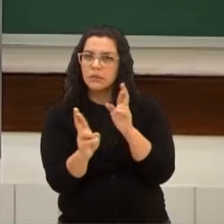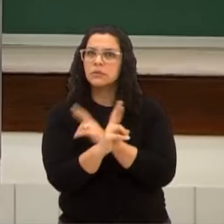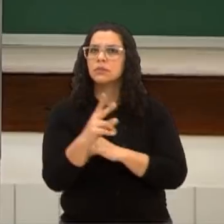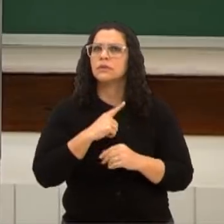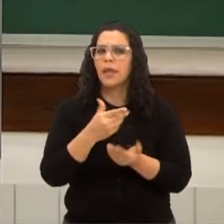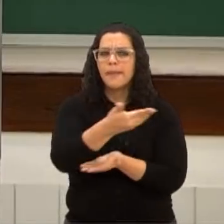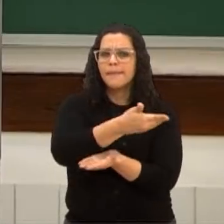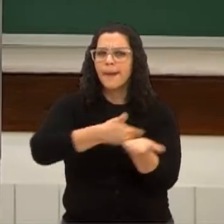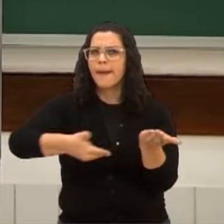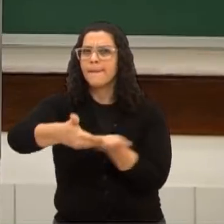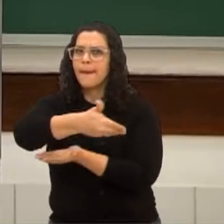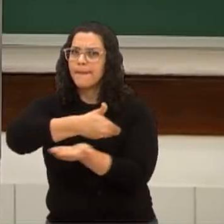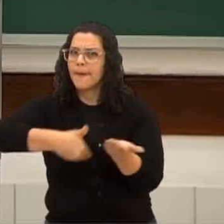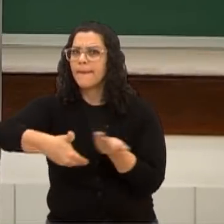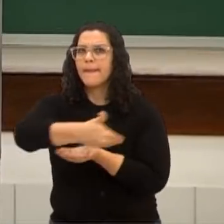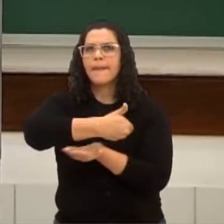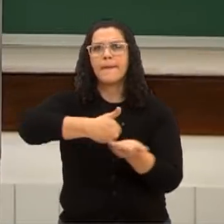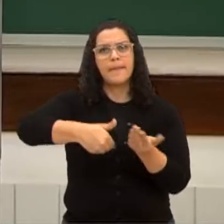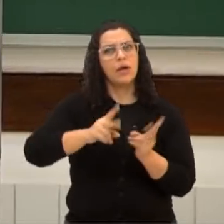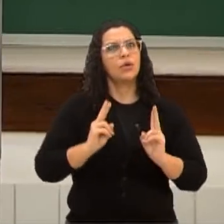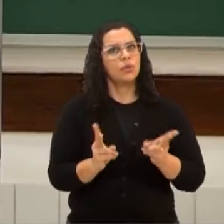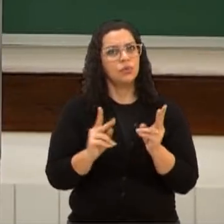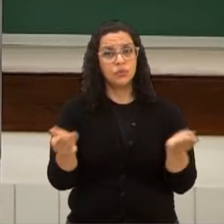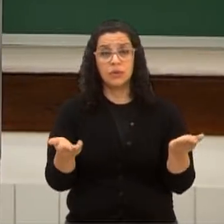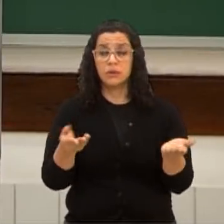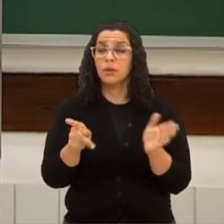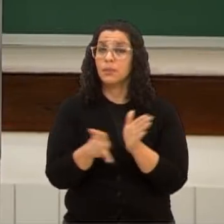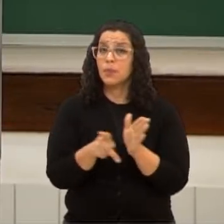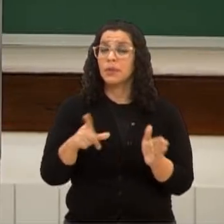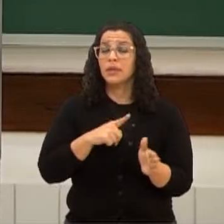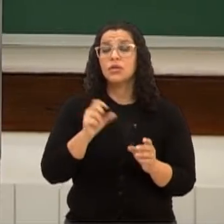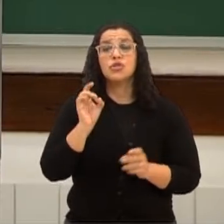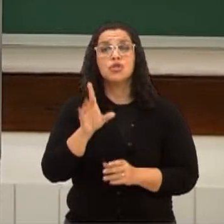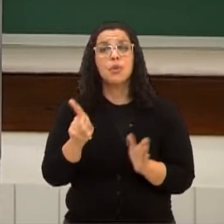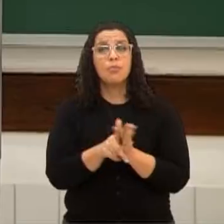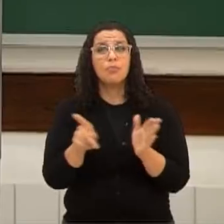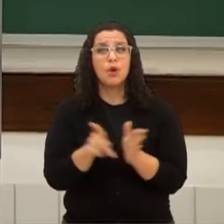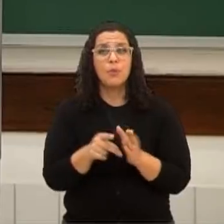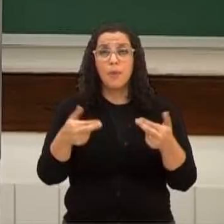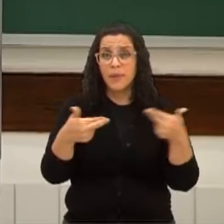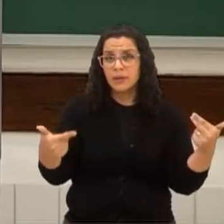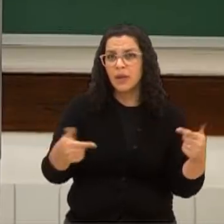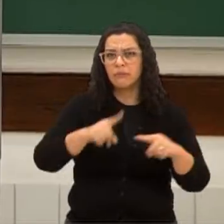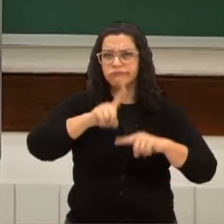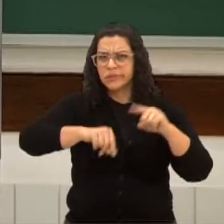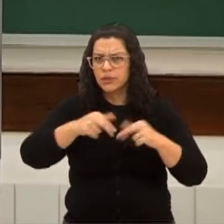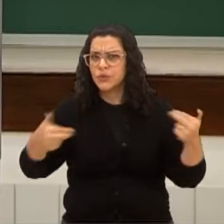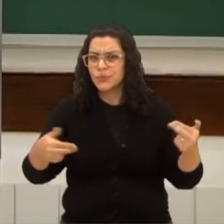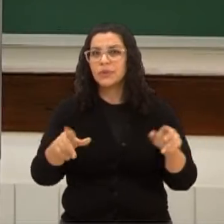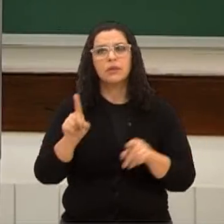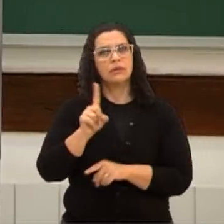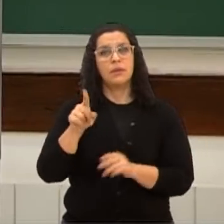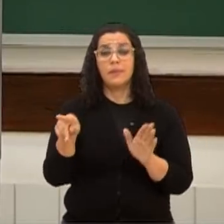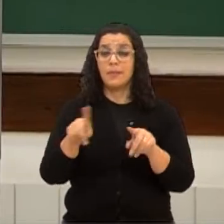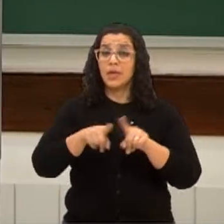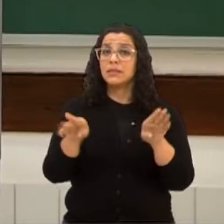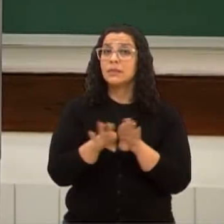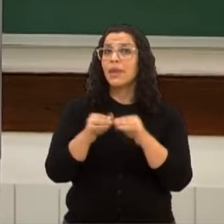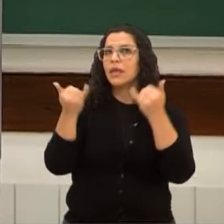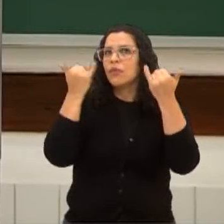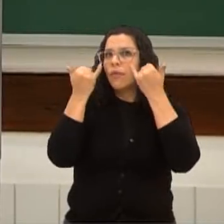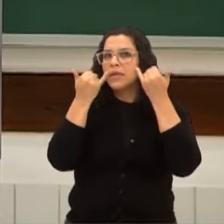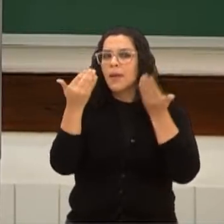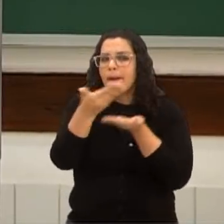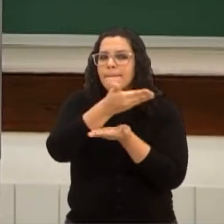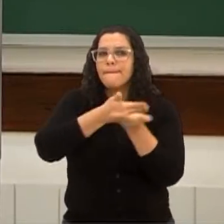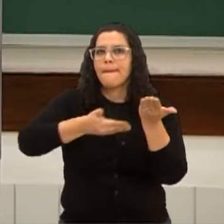e permanecem se relacionando, né, trocando não apenas mercadorias, como também muita